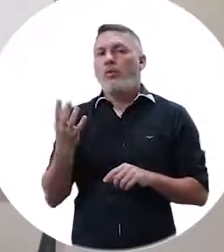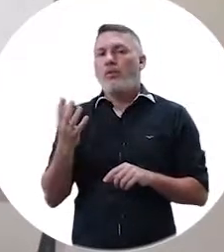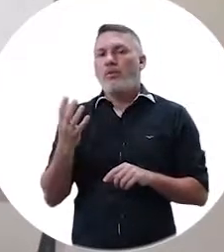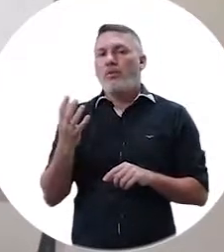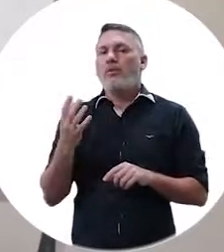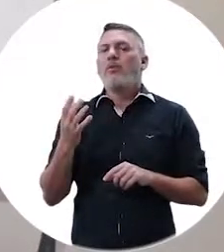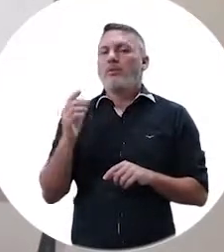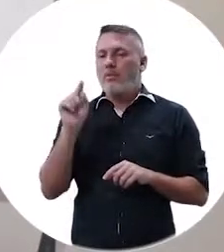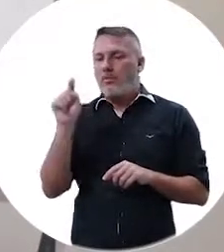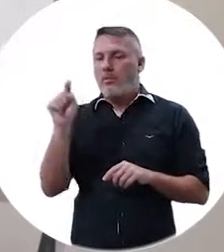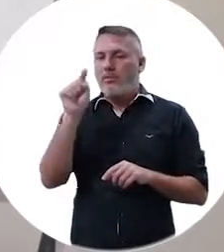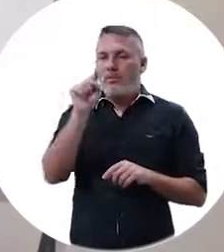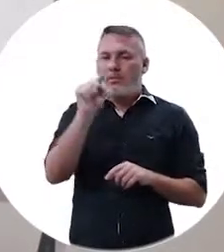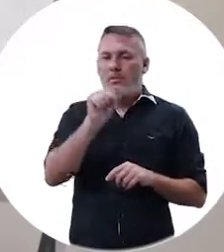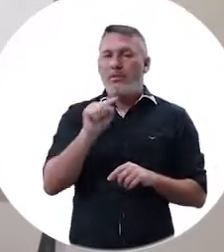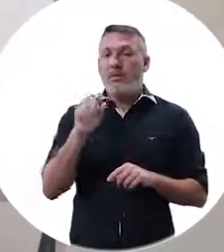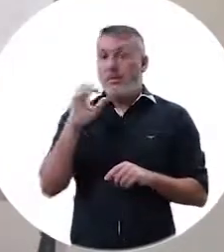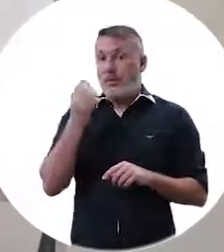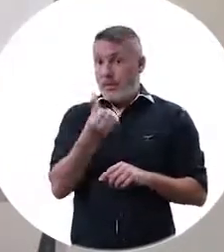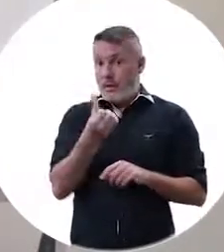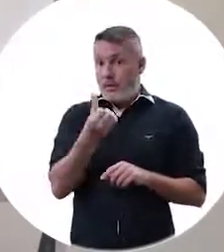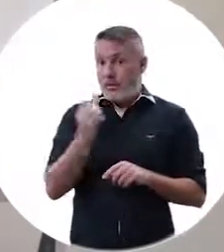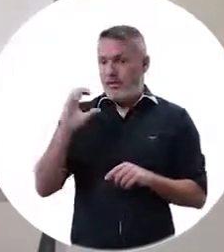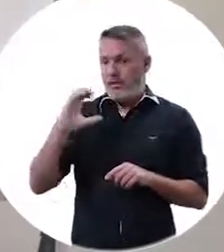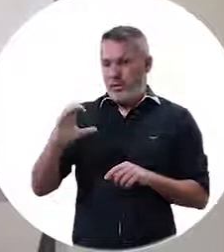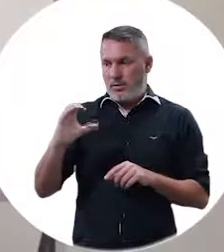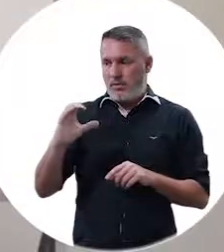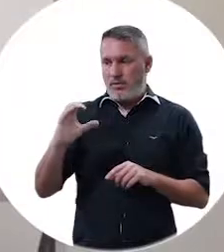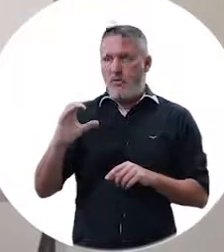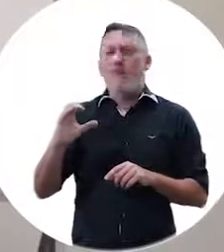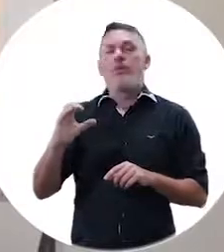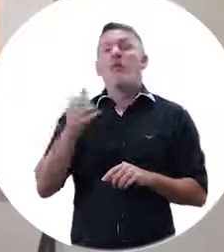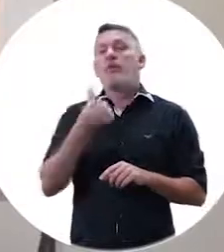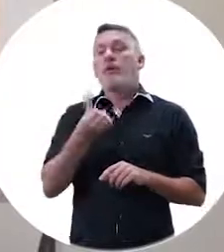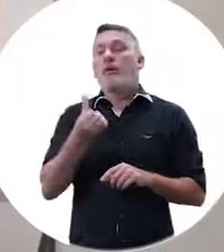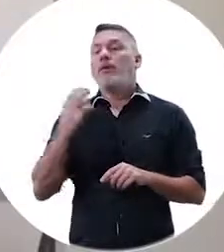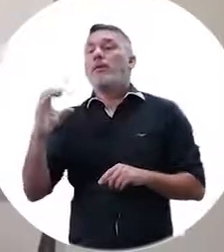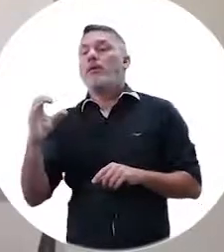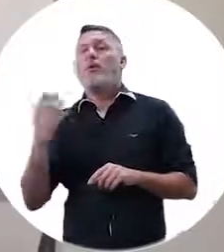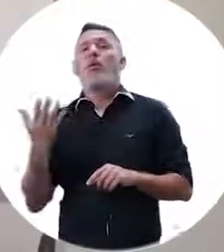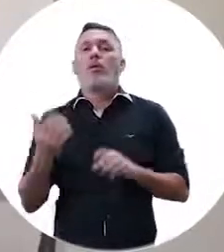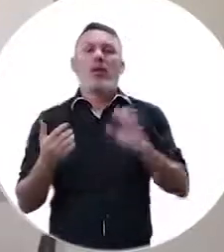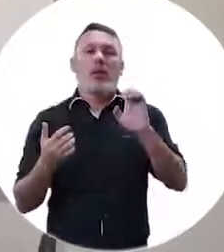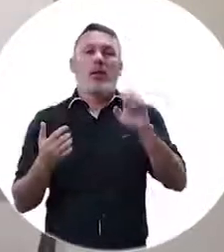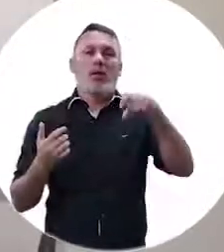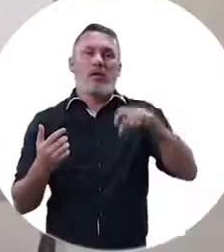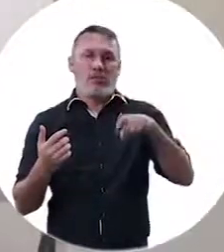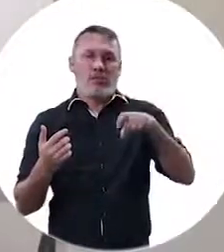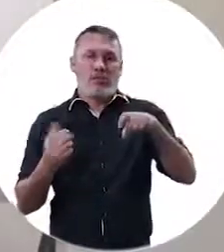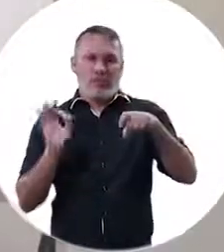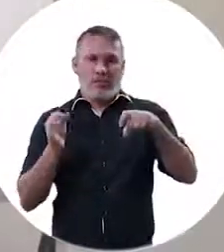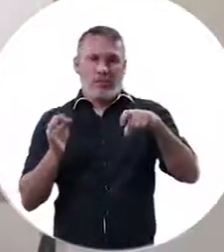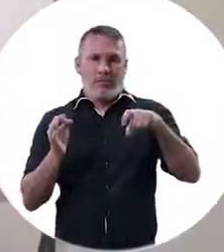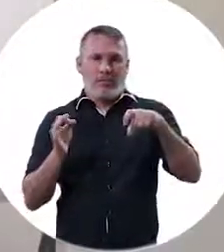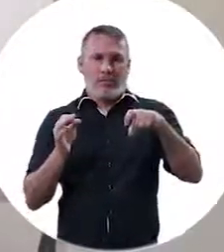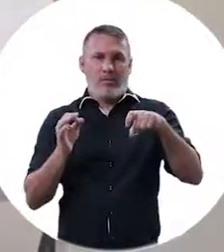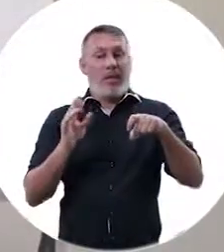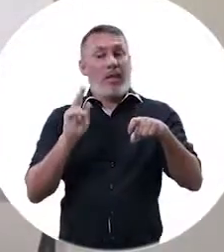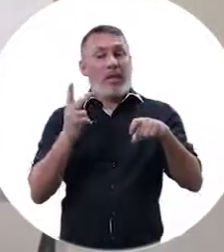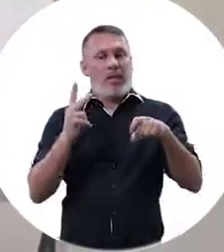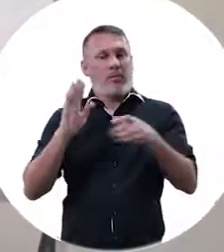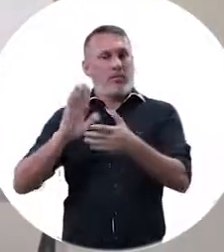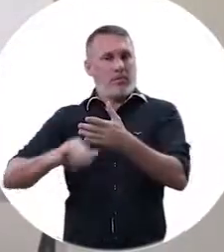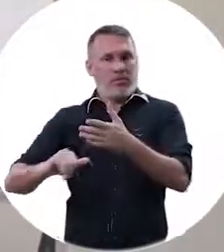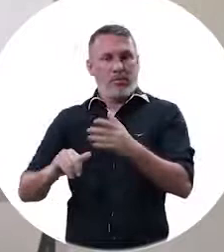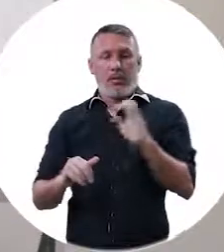3, 4, 5, 6 carbonos. Prefixo de 6 carbonos. X. Vou sumir com H por enquanto.